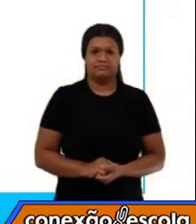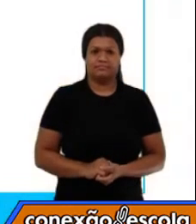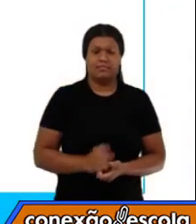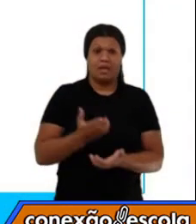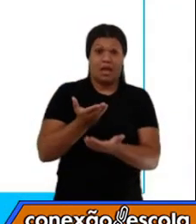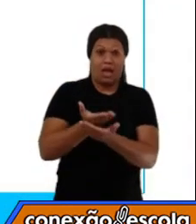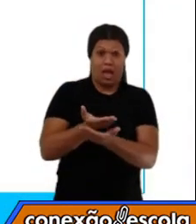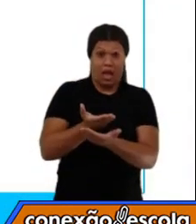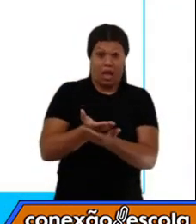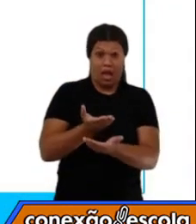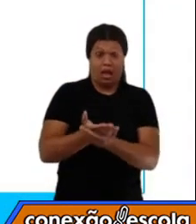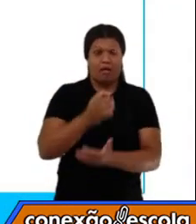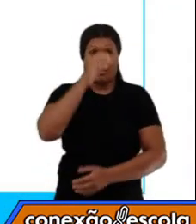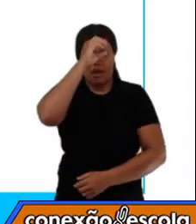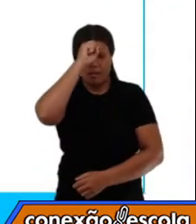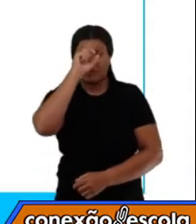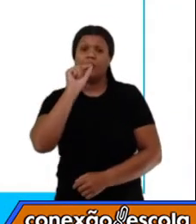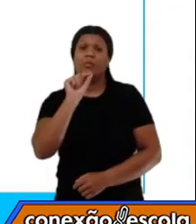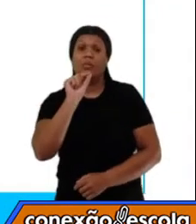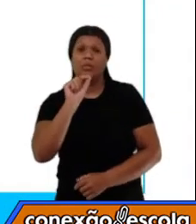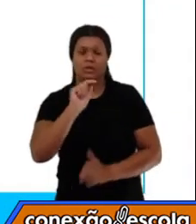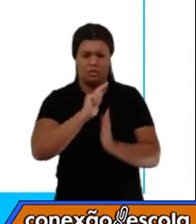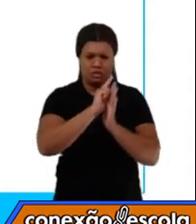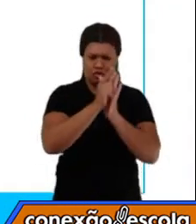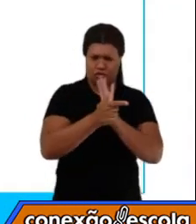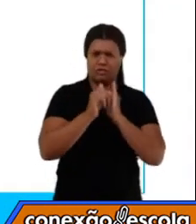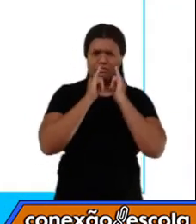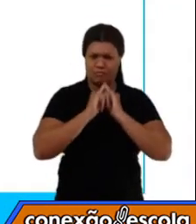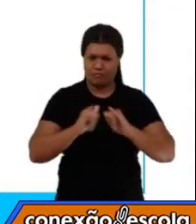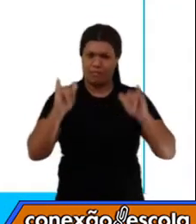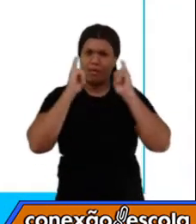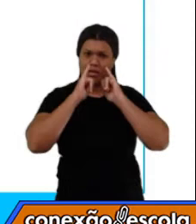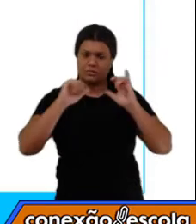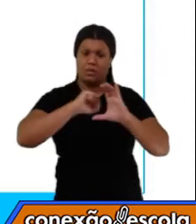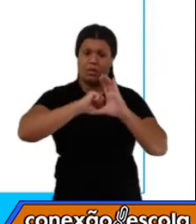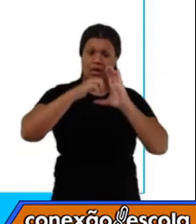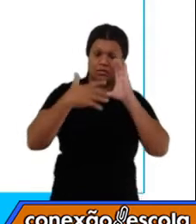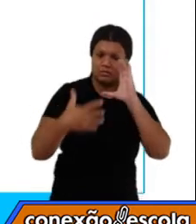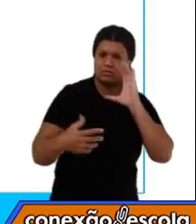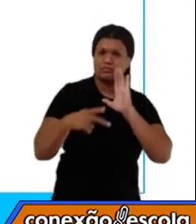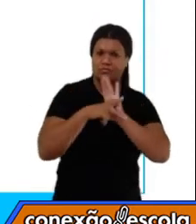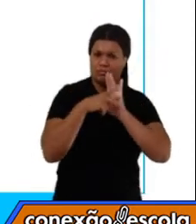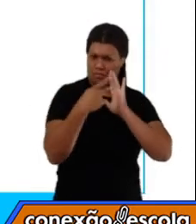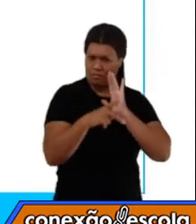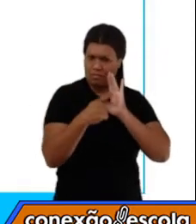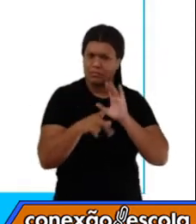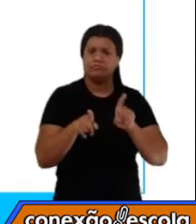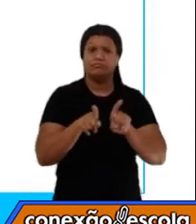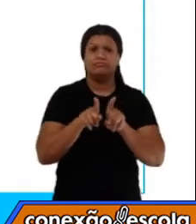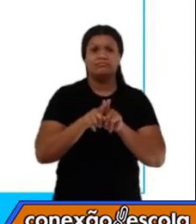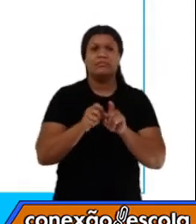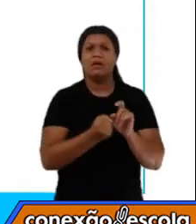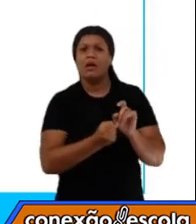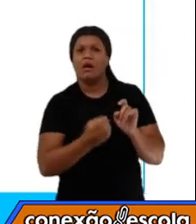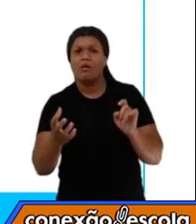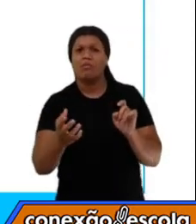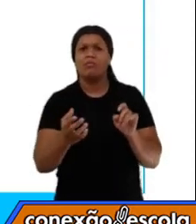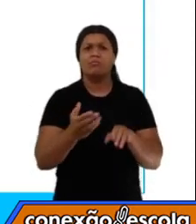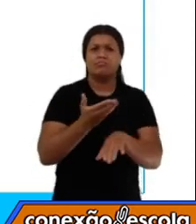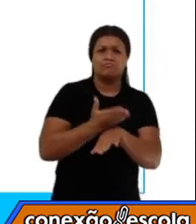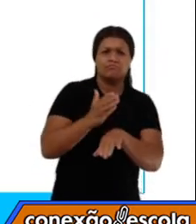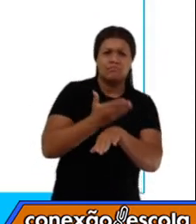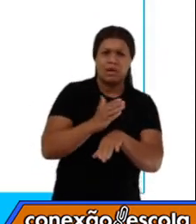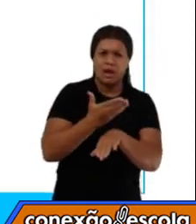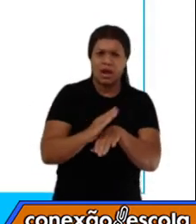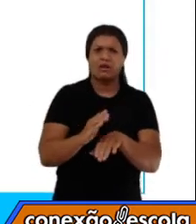Nesta aula, nós vamos aprender, além dos gêneros informativos, as características deles e vamos fazer alguns exercícios de